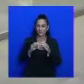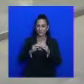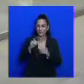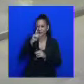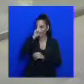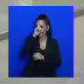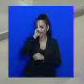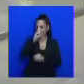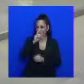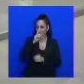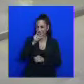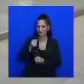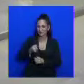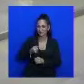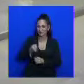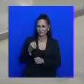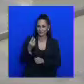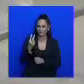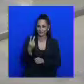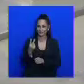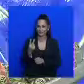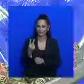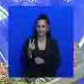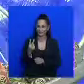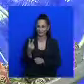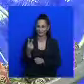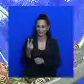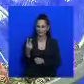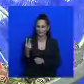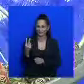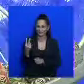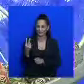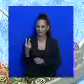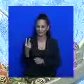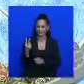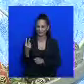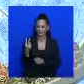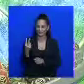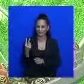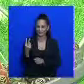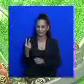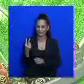Bola amarela, número 2.